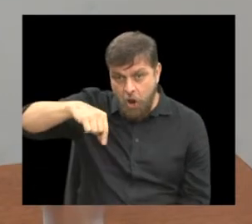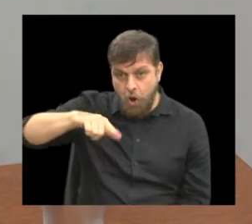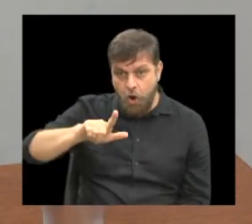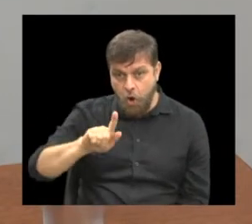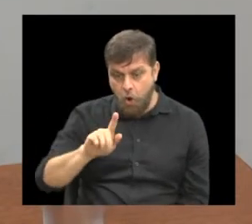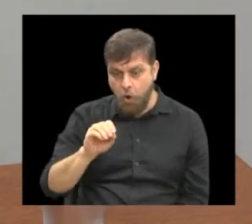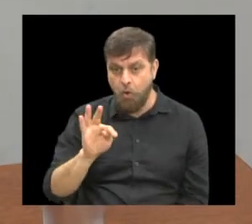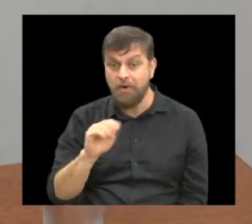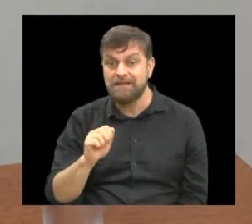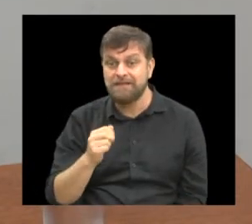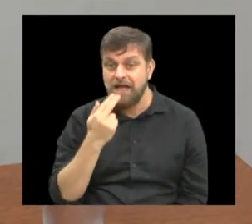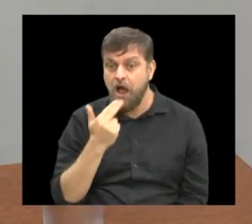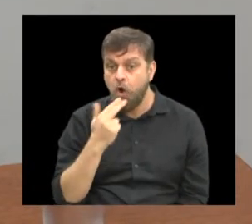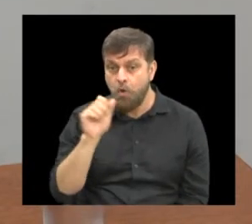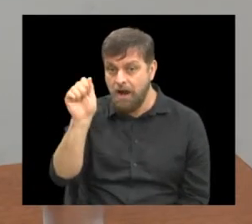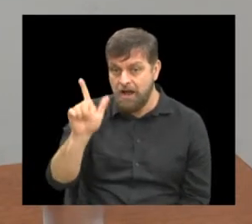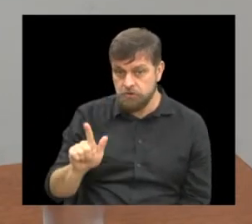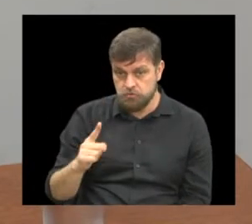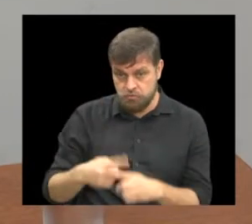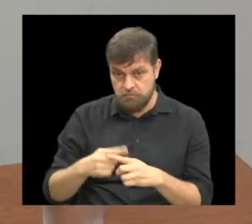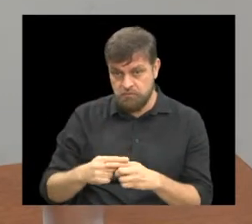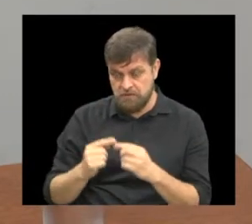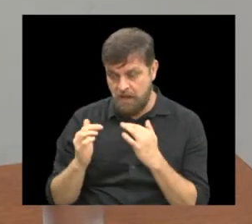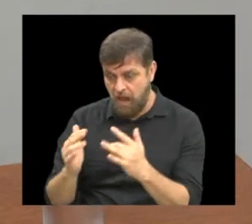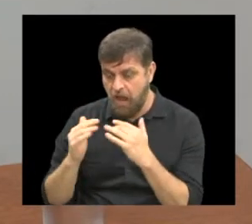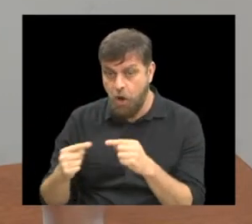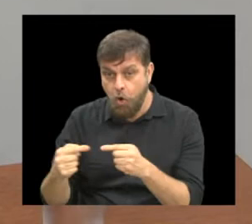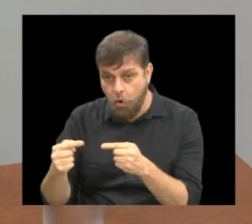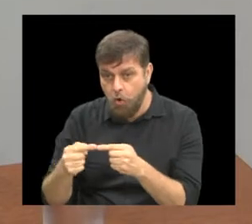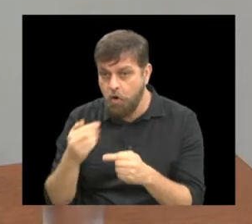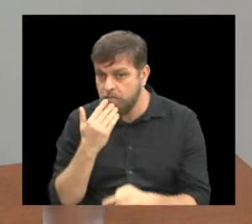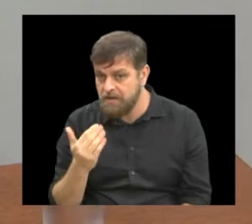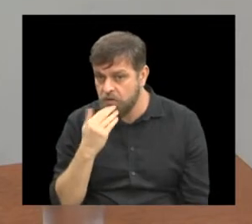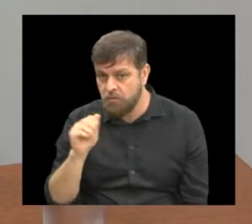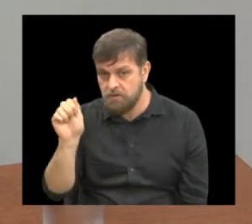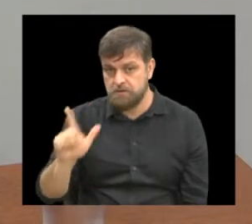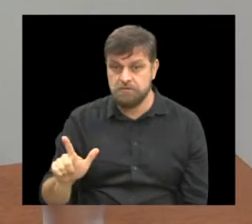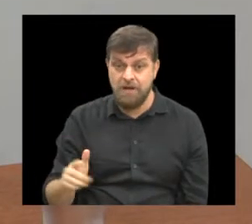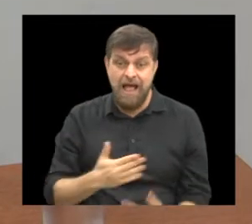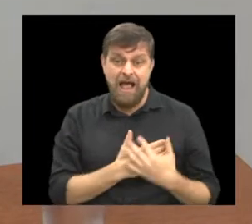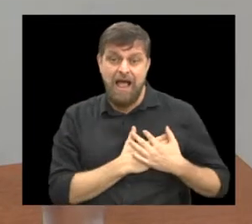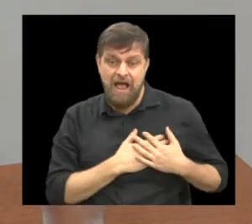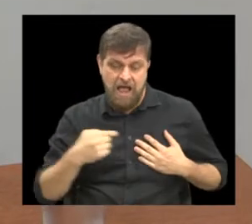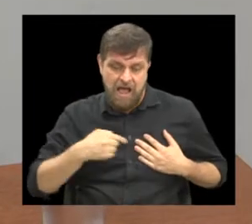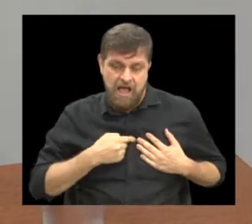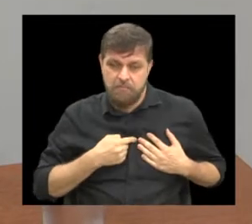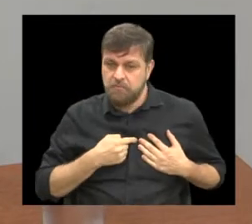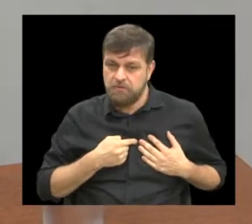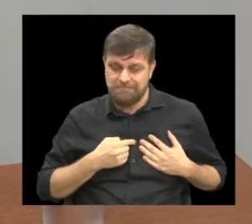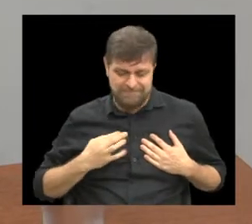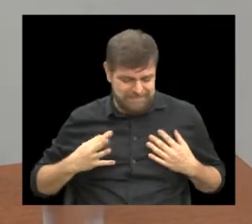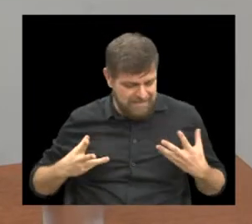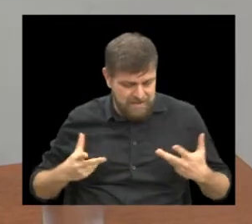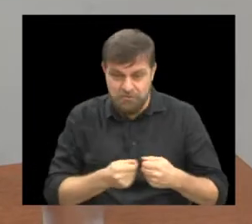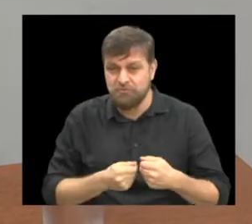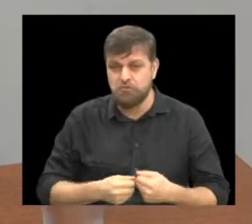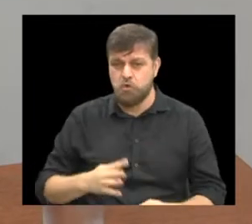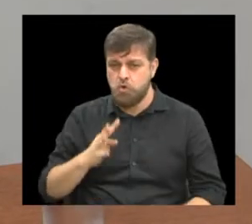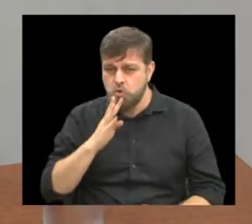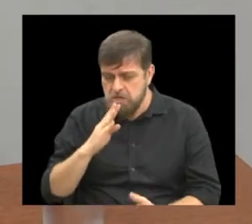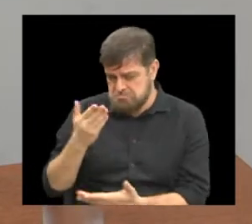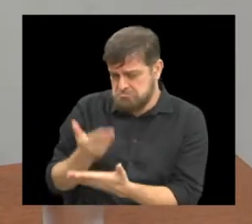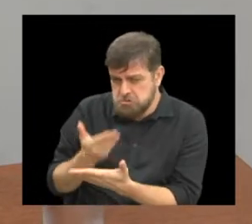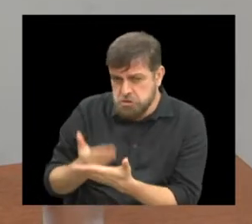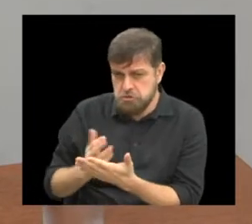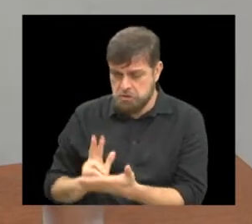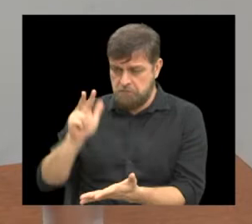né? Azul, que são predominantemente nos autistas, e o amor, que eu acho que tem que estar aliado a tudo. Não adianta a gente ter conhecimento, a gente